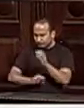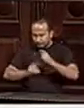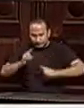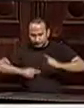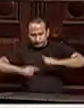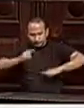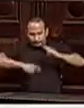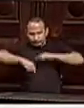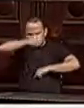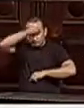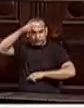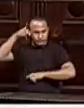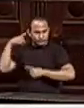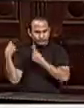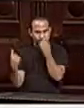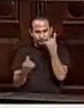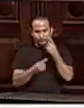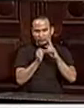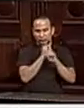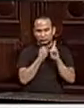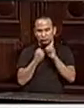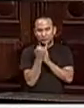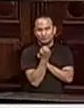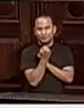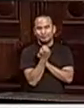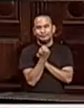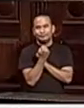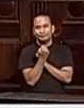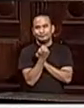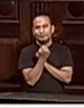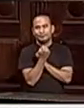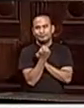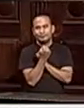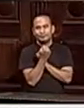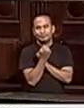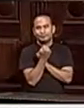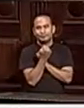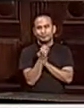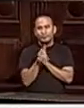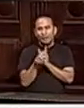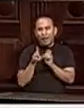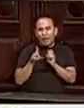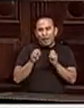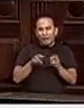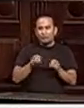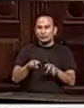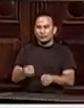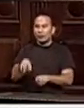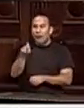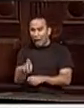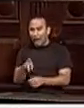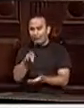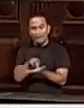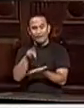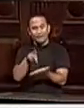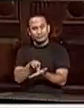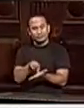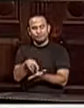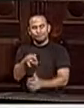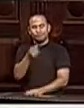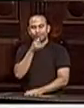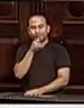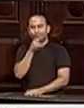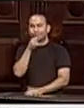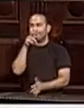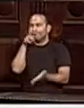políticas públicas de caráter social. A questão da educação é realmente lamentável,